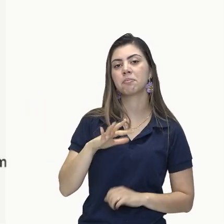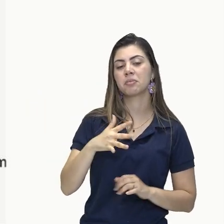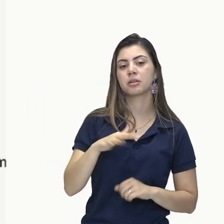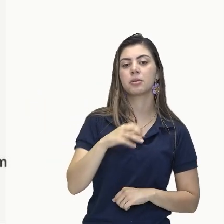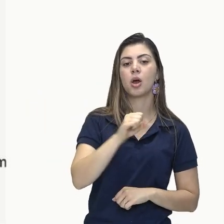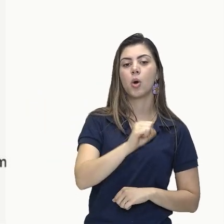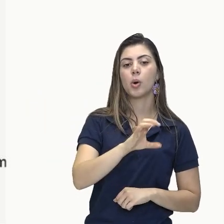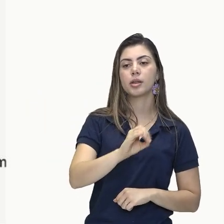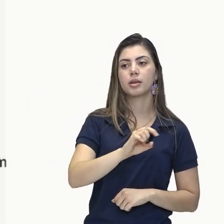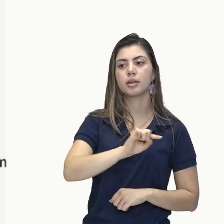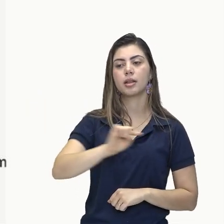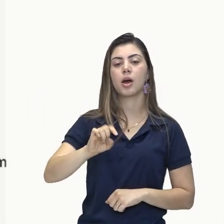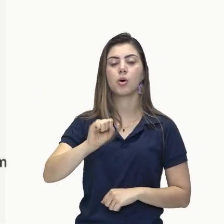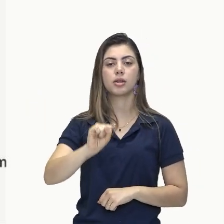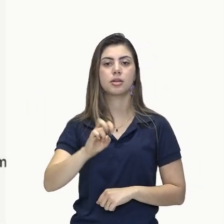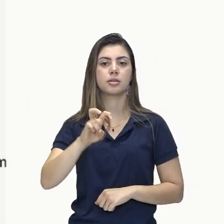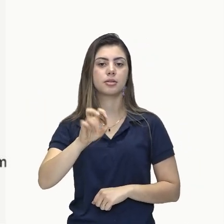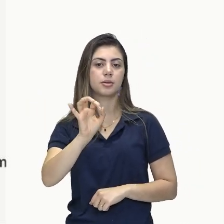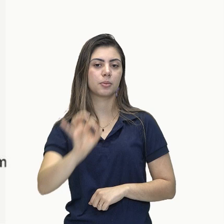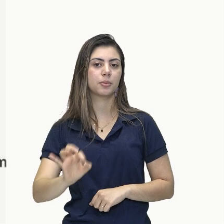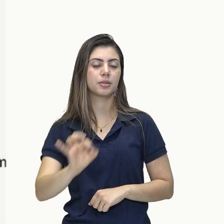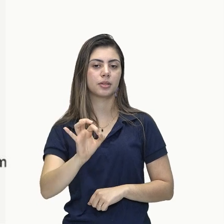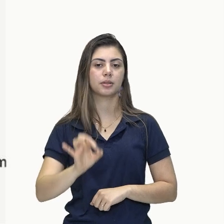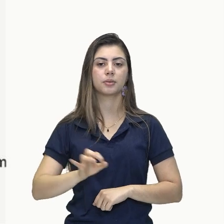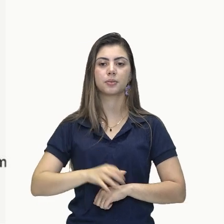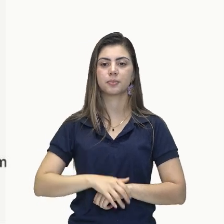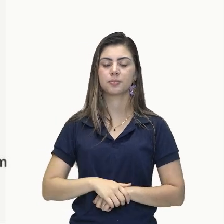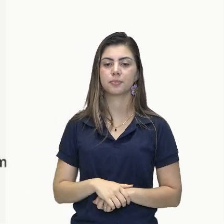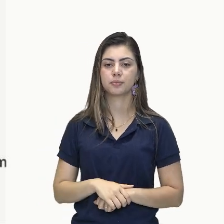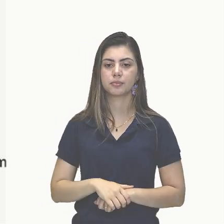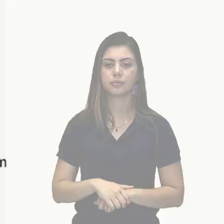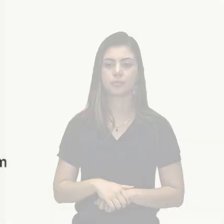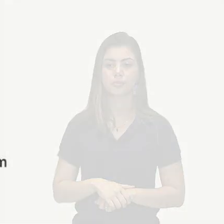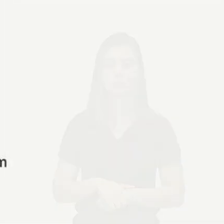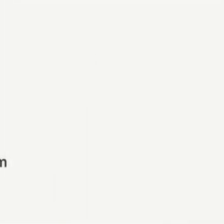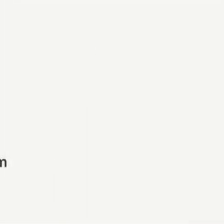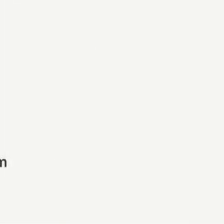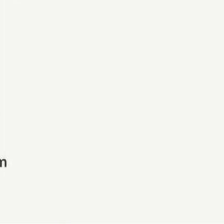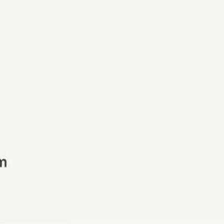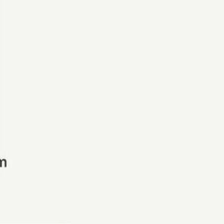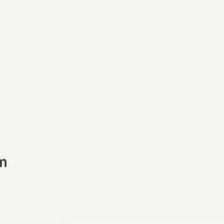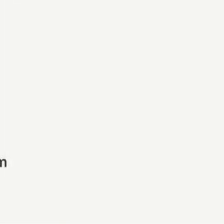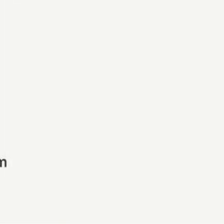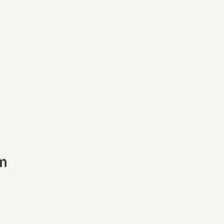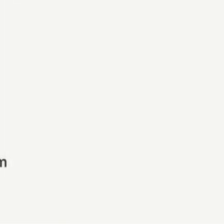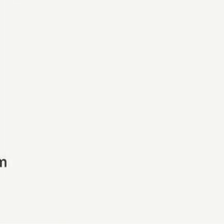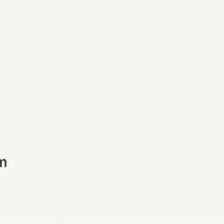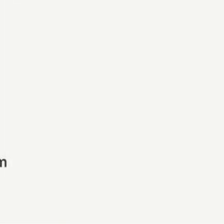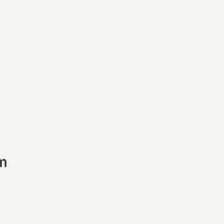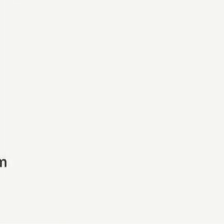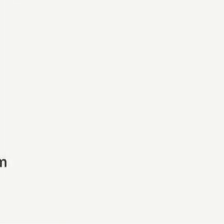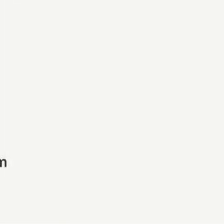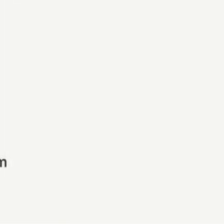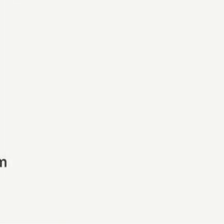a 85%, o grau de urbanização do Brasil. E aí a gente